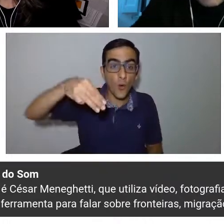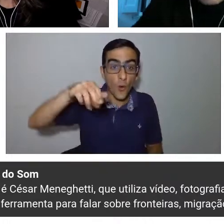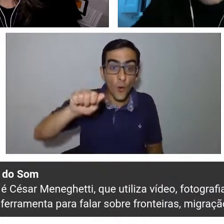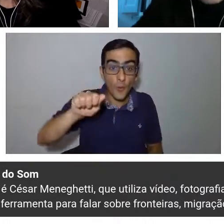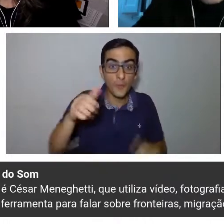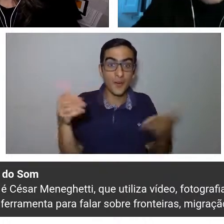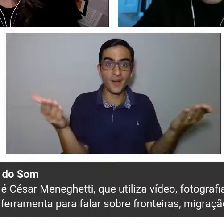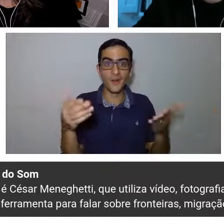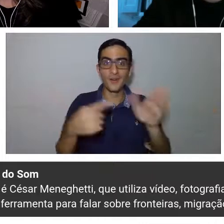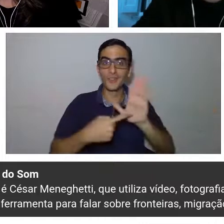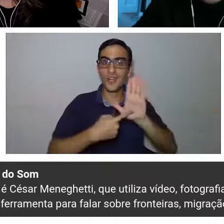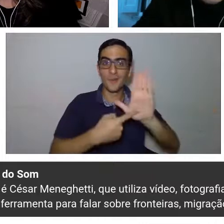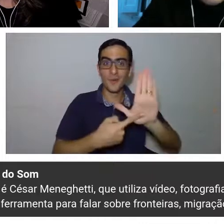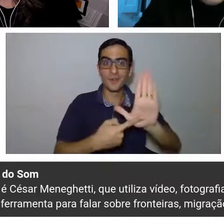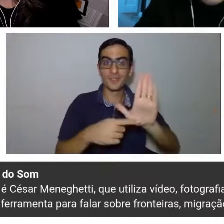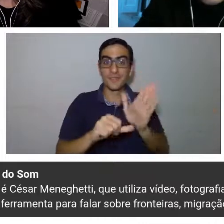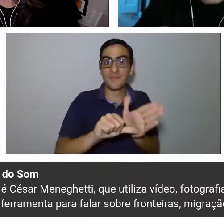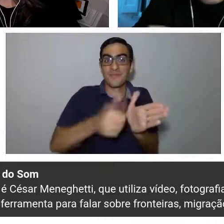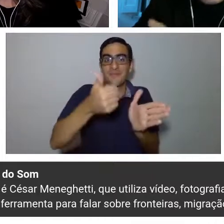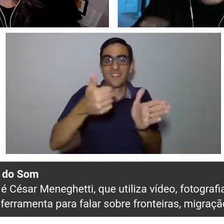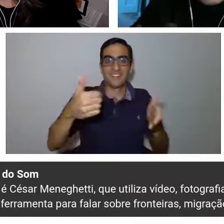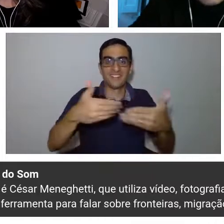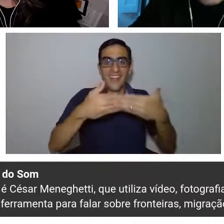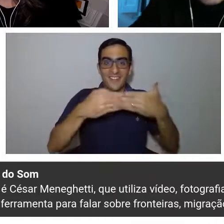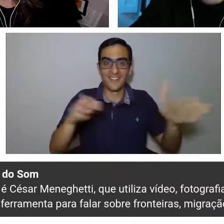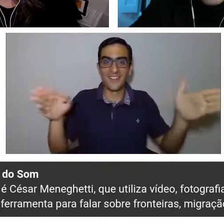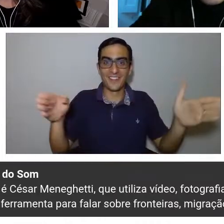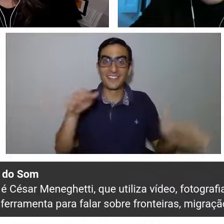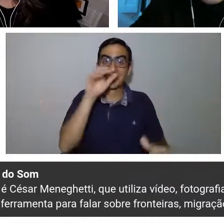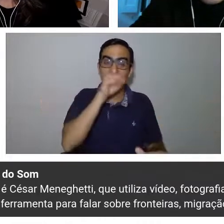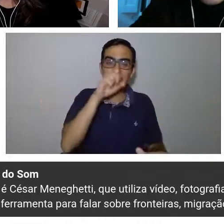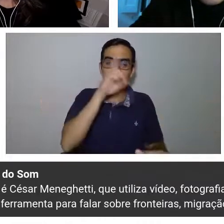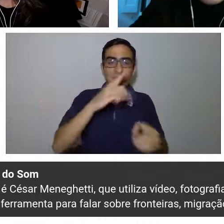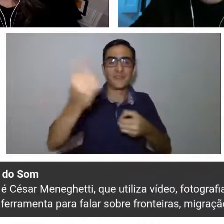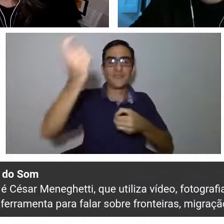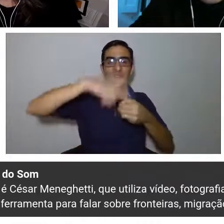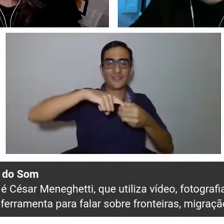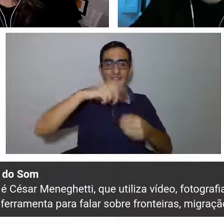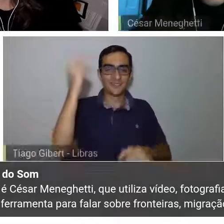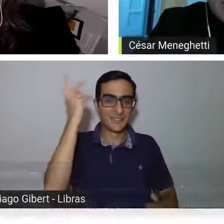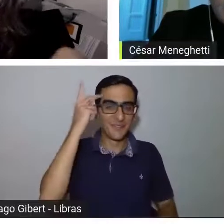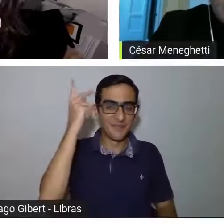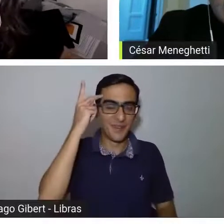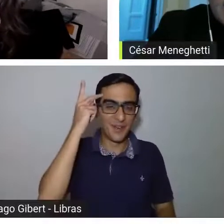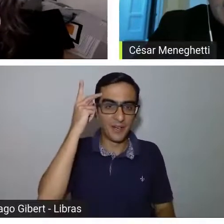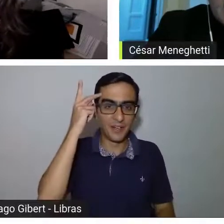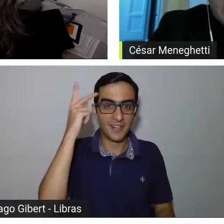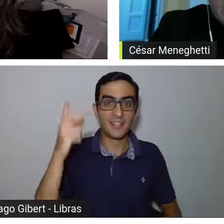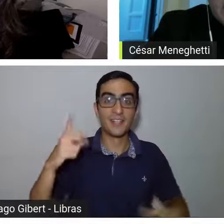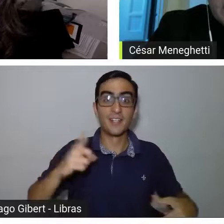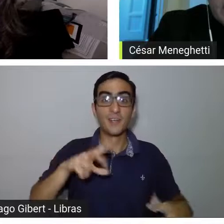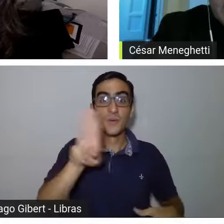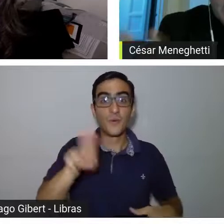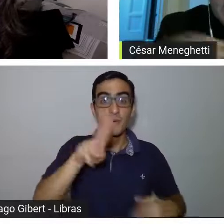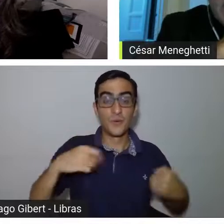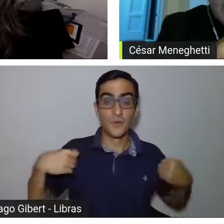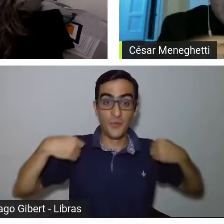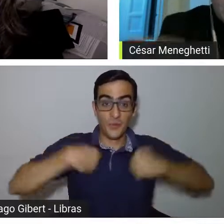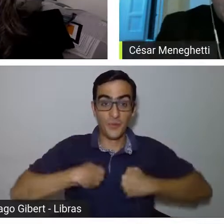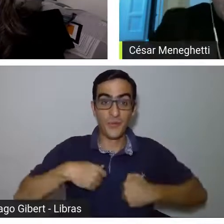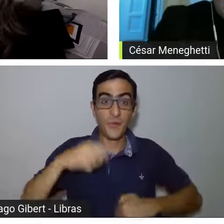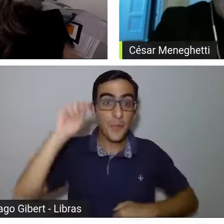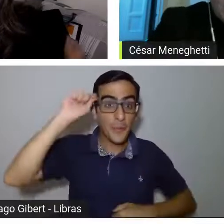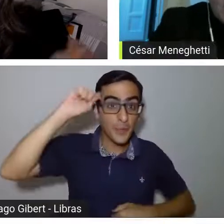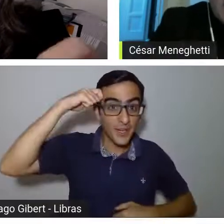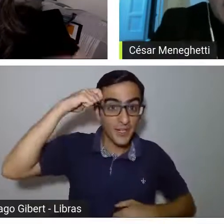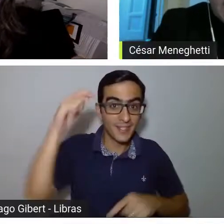mostra. Hoje foi a inauguração. E no final de semana eu já volto para São Paulo. E tô com um paletó preto e com uma blusa